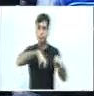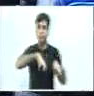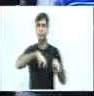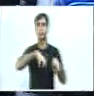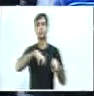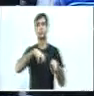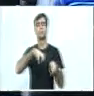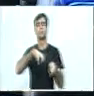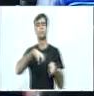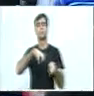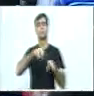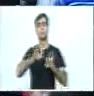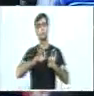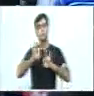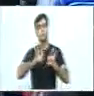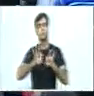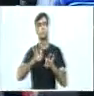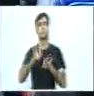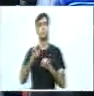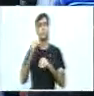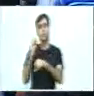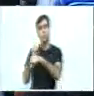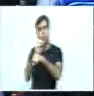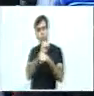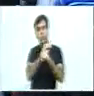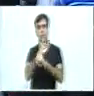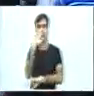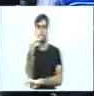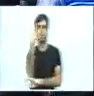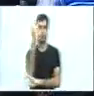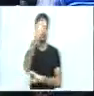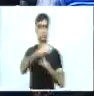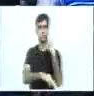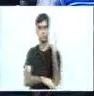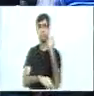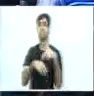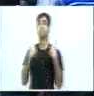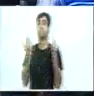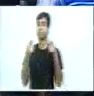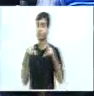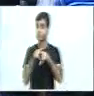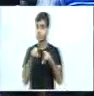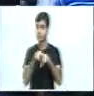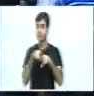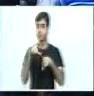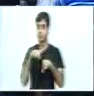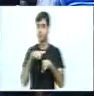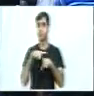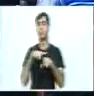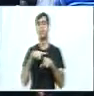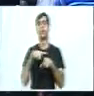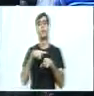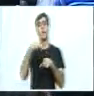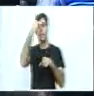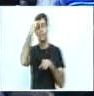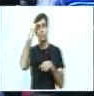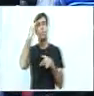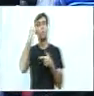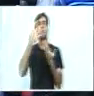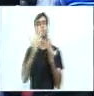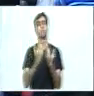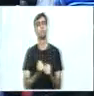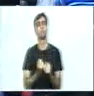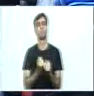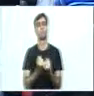em relação à preservação ambiental. Além disso, o número significante de adeptos à greve,